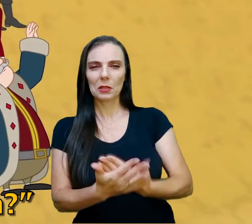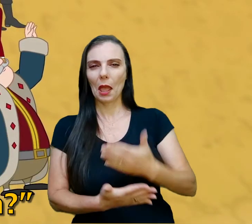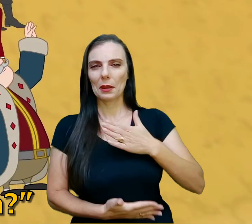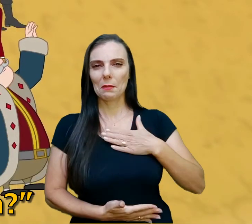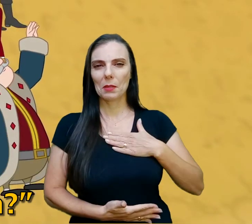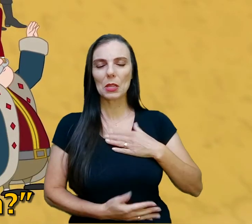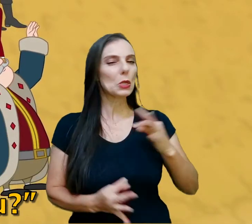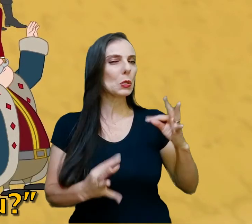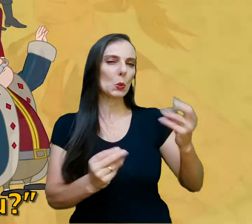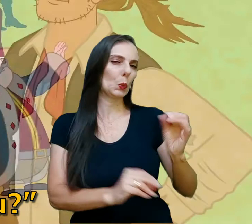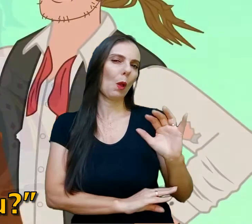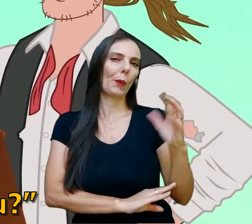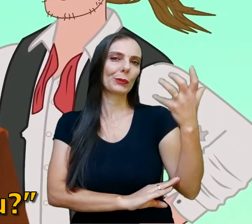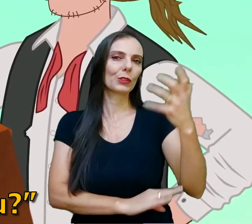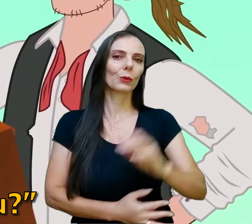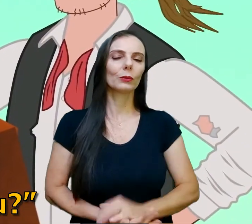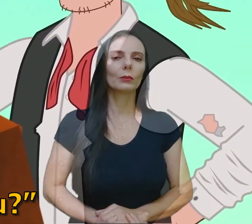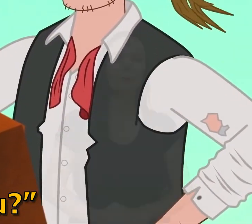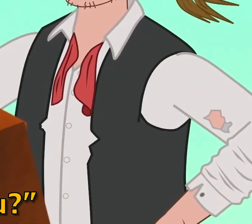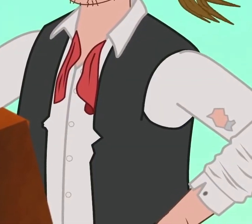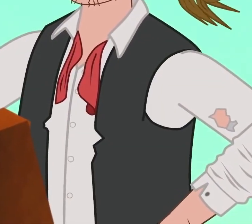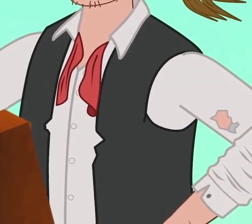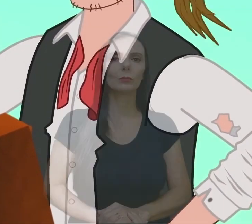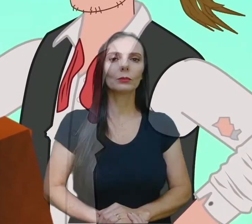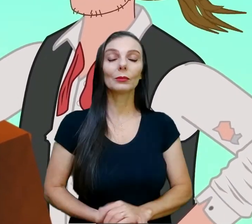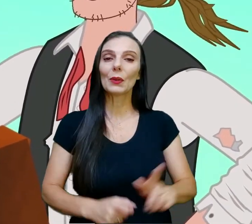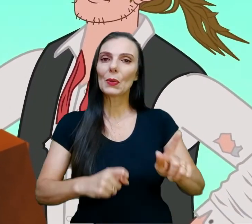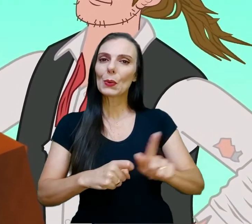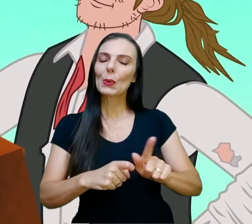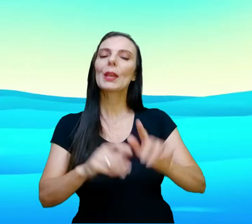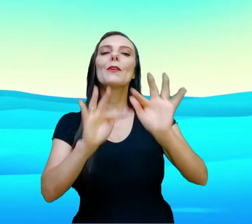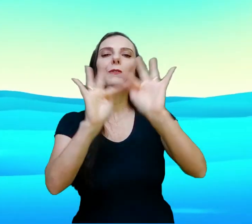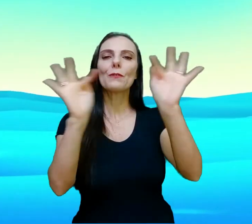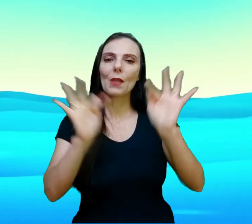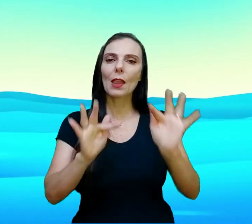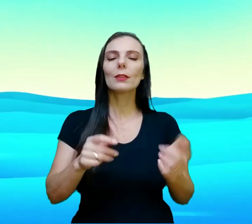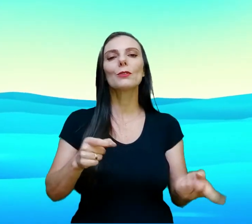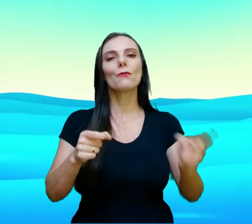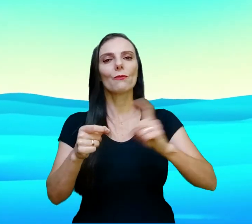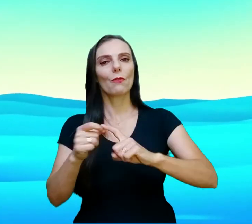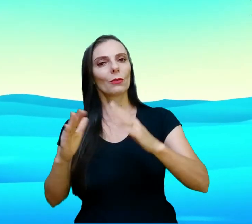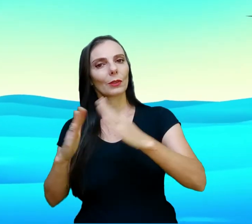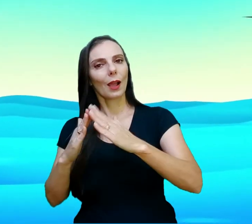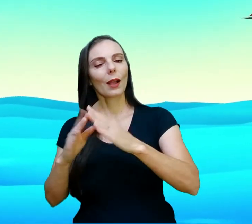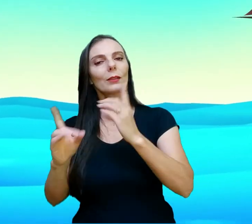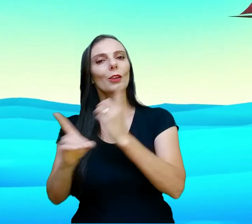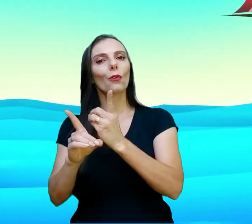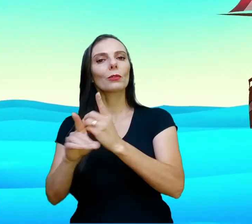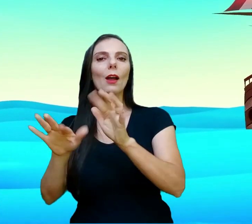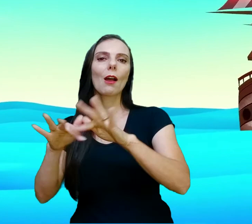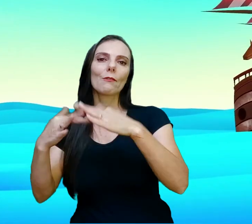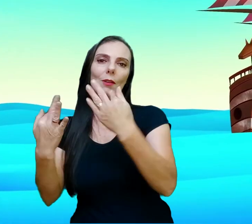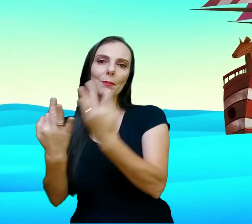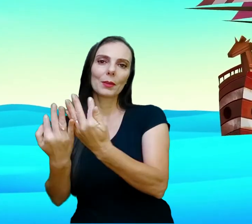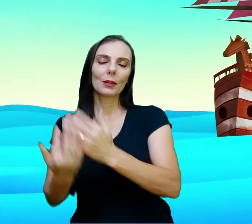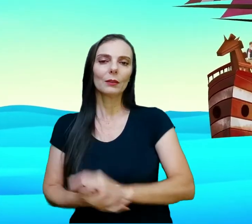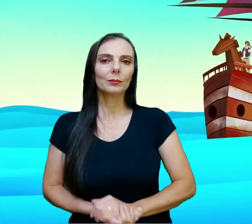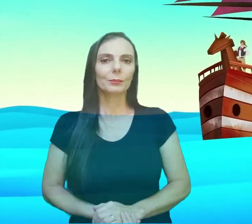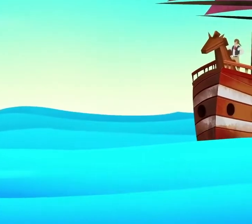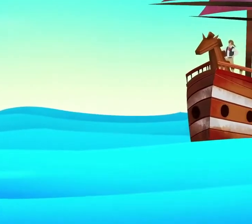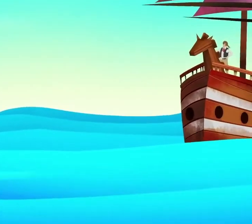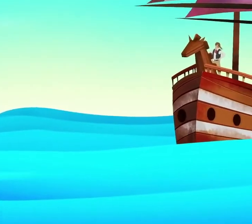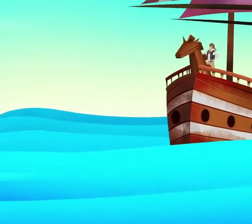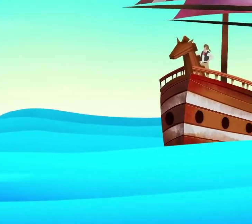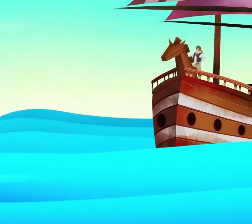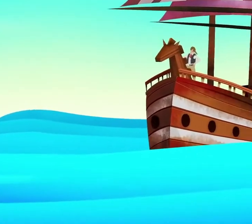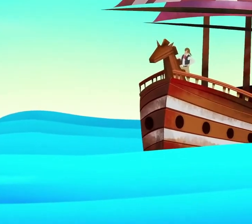vai acreditar em mim e em tudo isso que aconteceu? Gulliver ficou muito feliz por poder ir para casa e reencontrar a